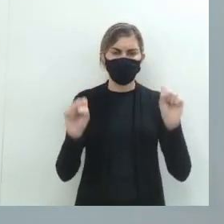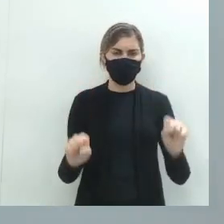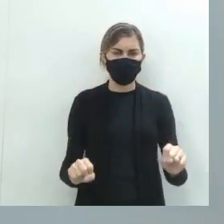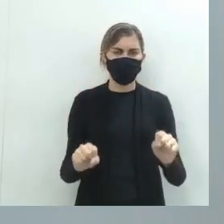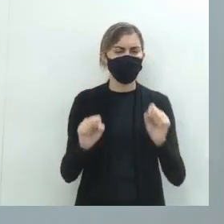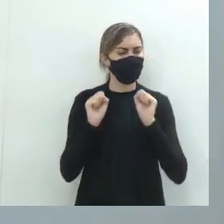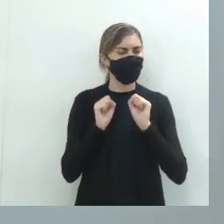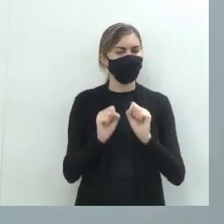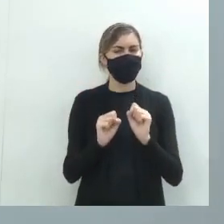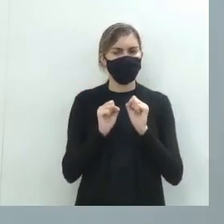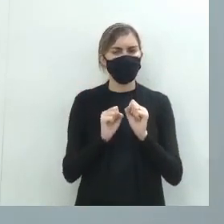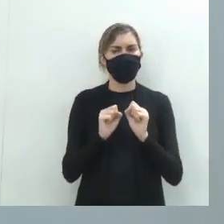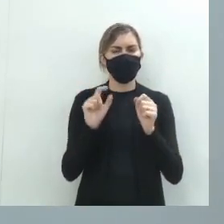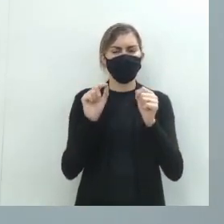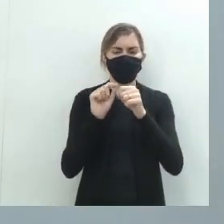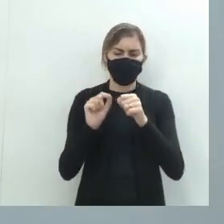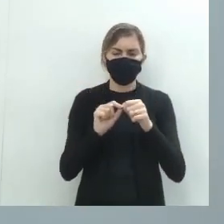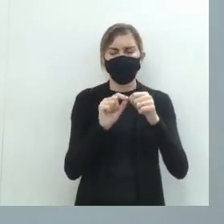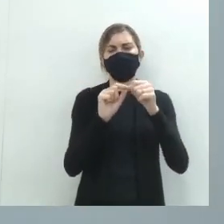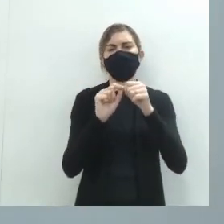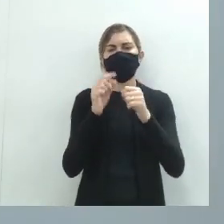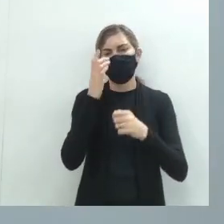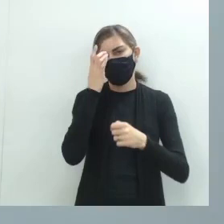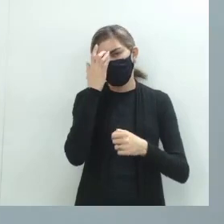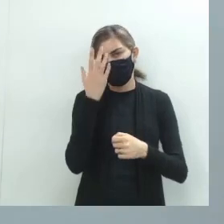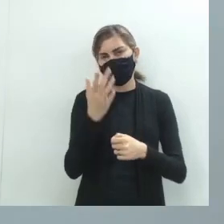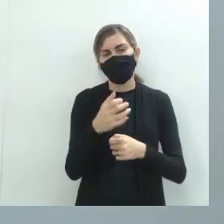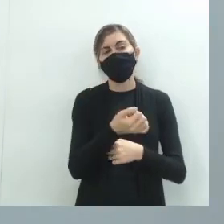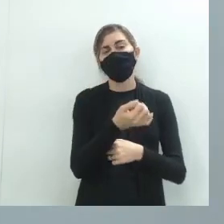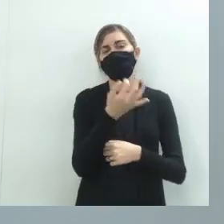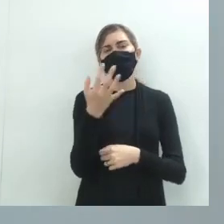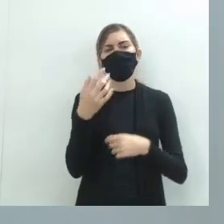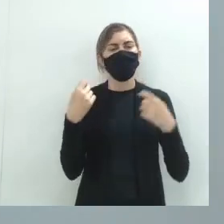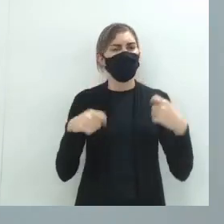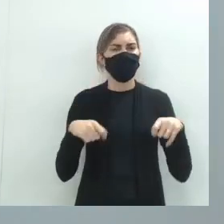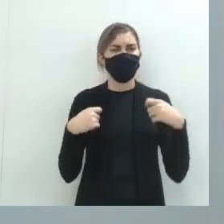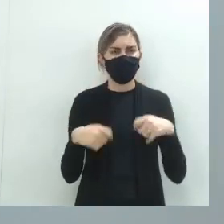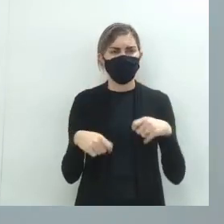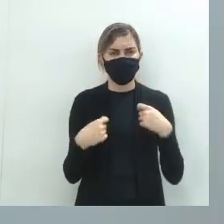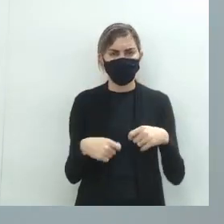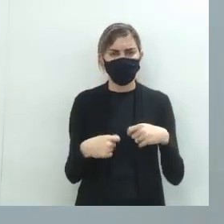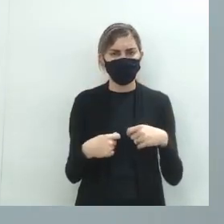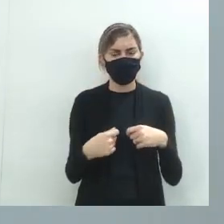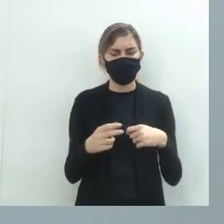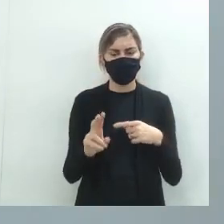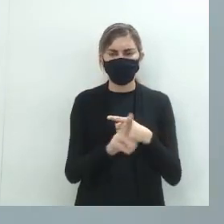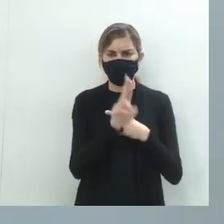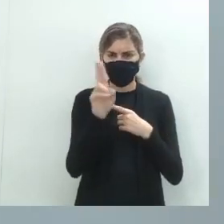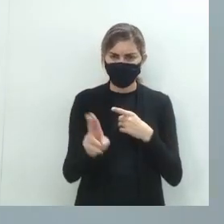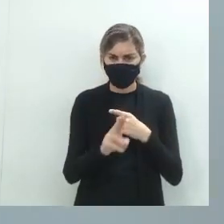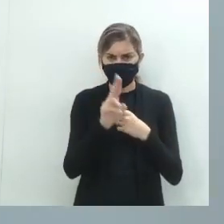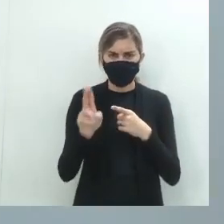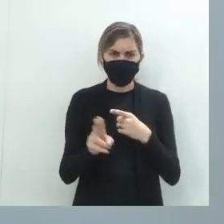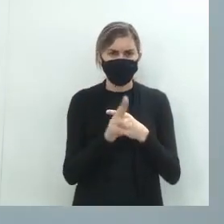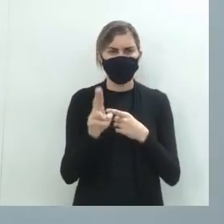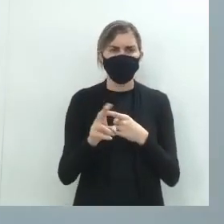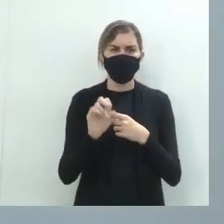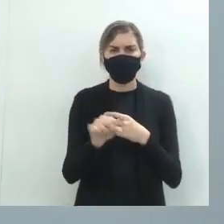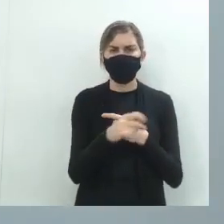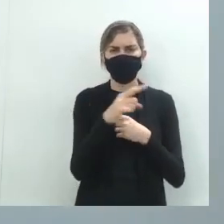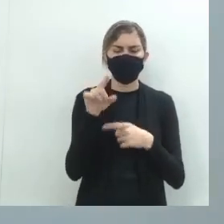que podem ser reproduzidos facilmente quando necessário. Usualmente,